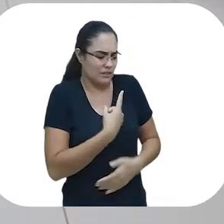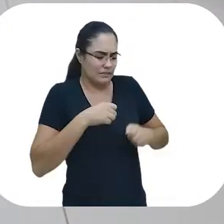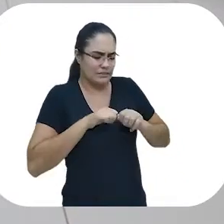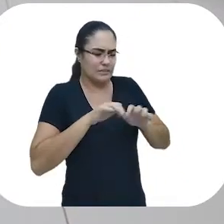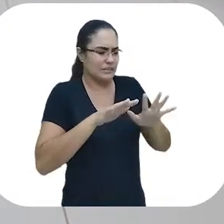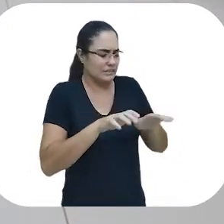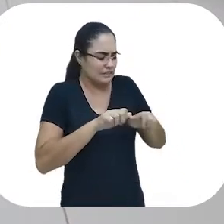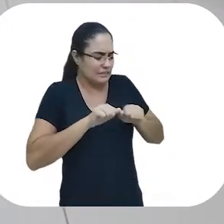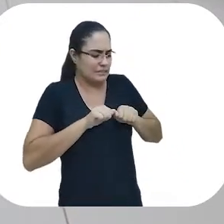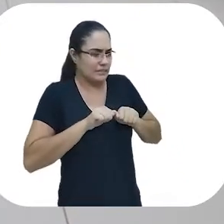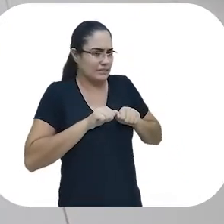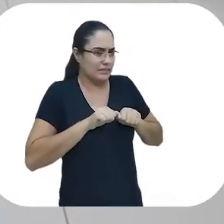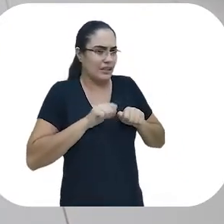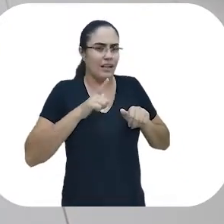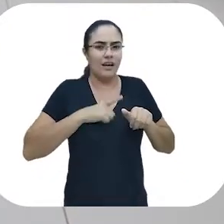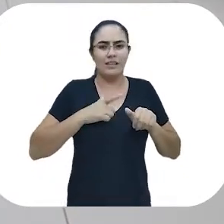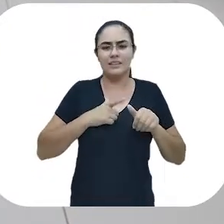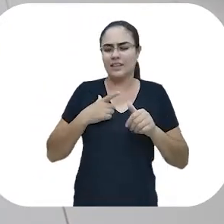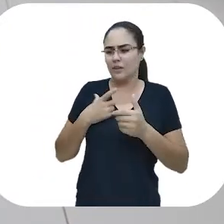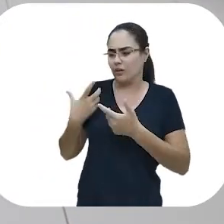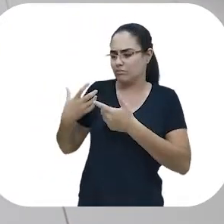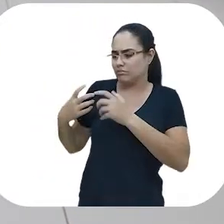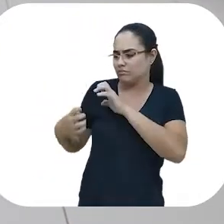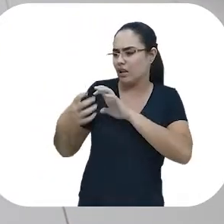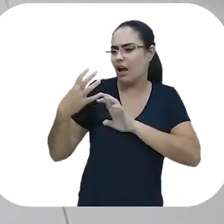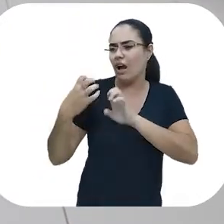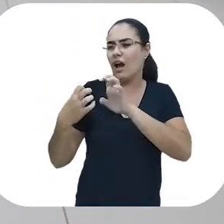do caos que caça e brota.